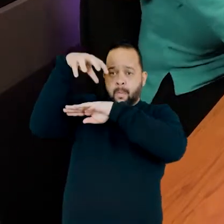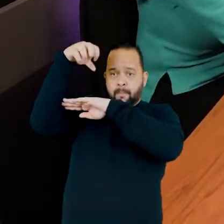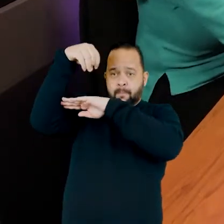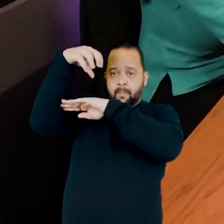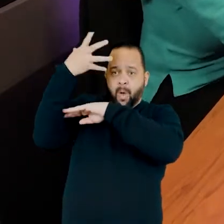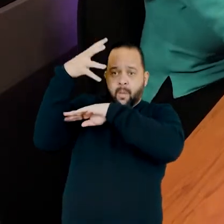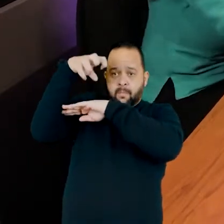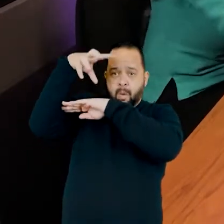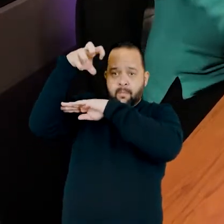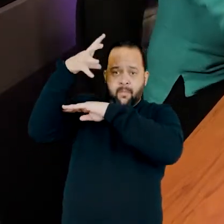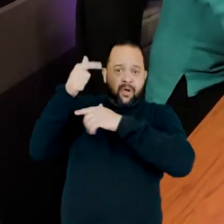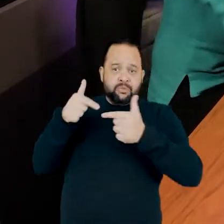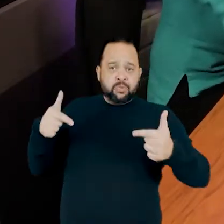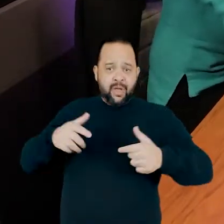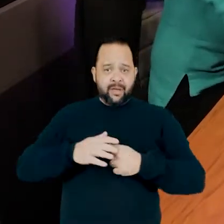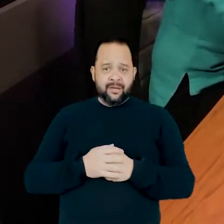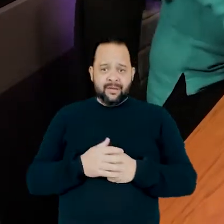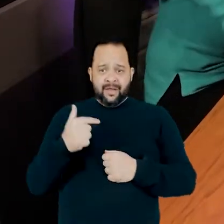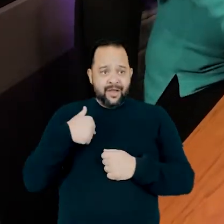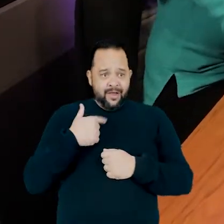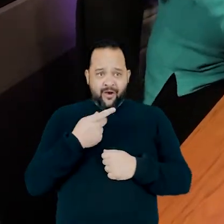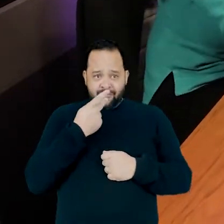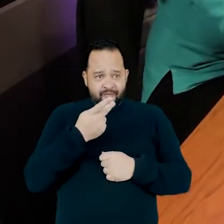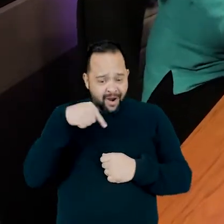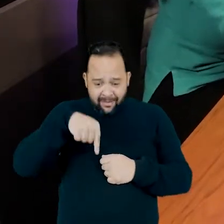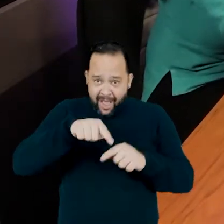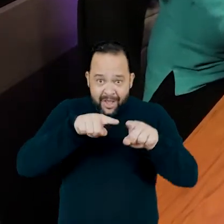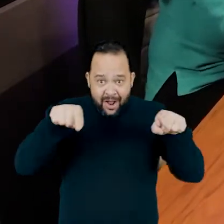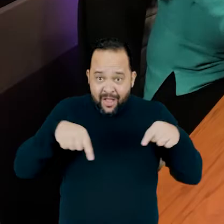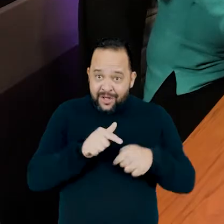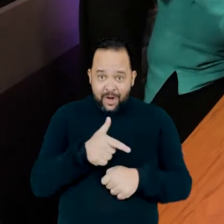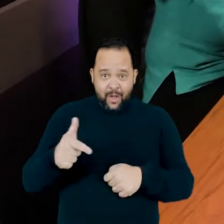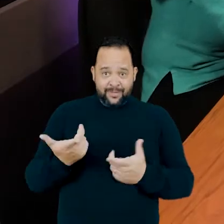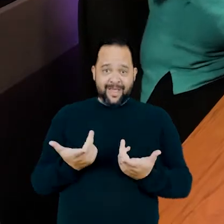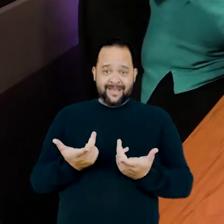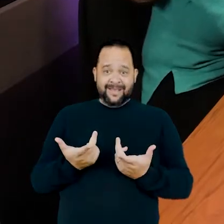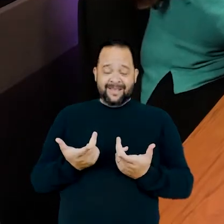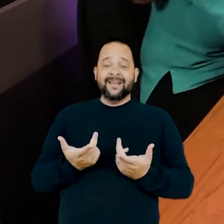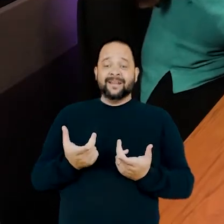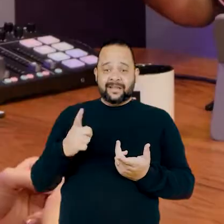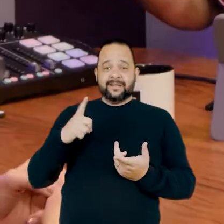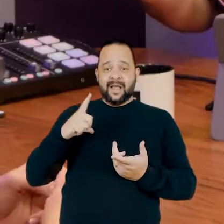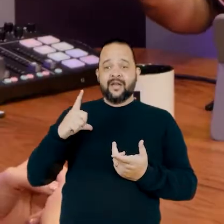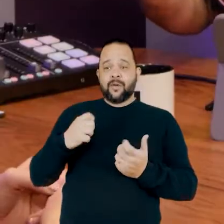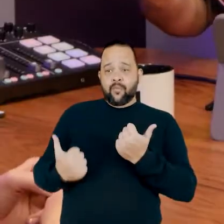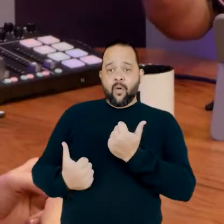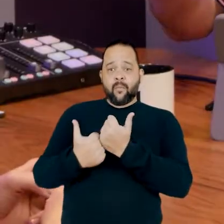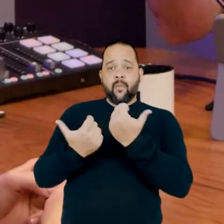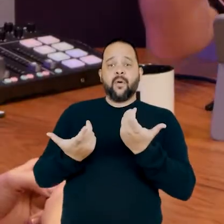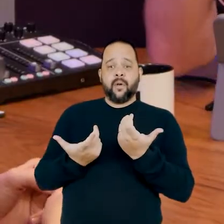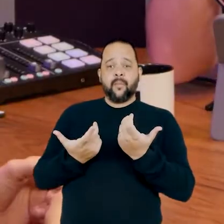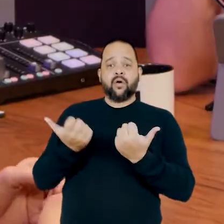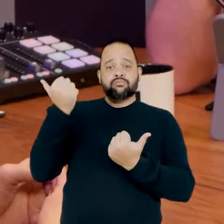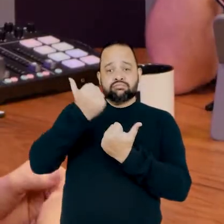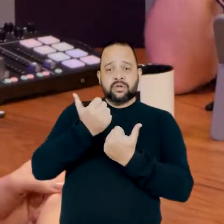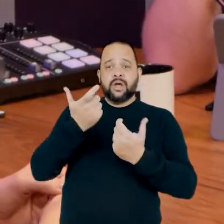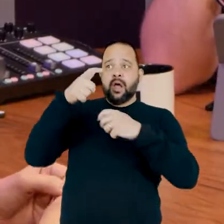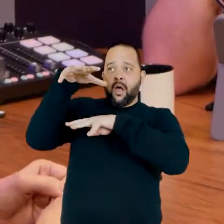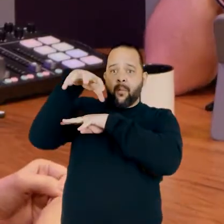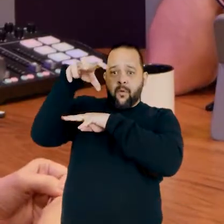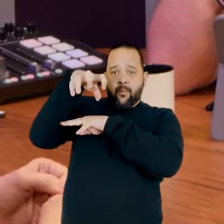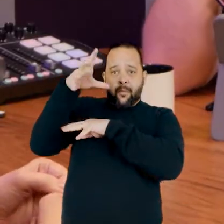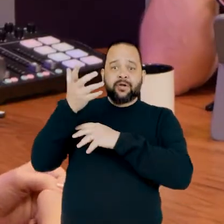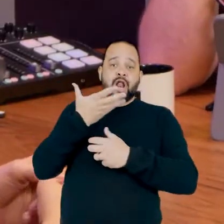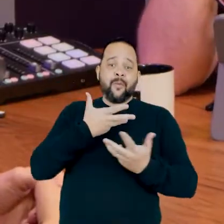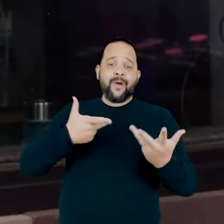Exato. Eu gravo com a SM7B e tal, mas ter esse microfone como backup captando a gente aqui ia ser maravilhoso. Exato. Pelo amor de Deus.